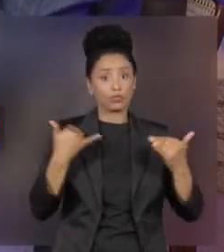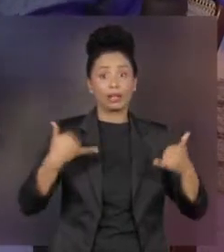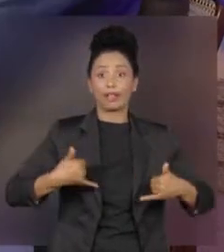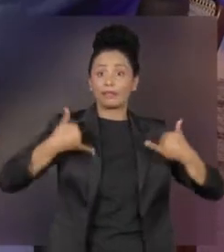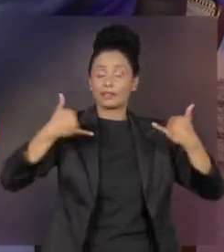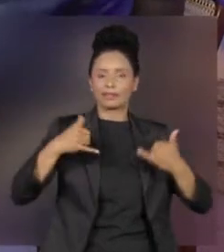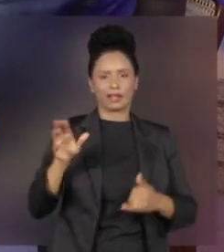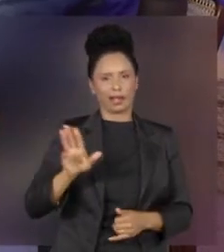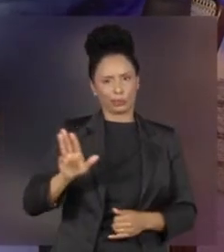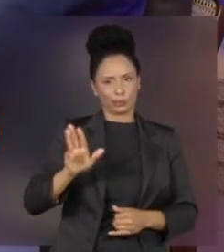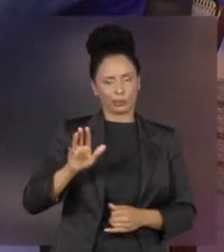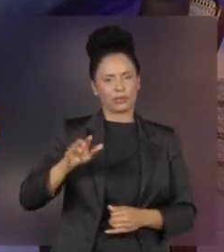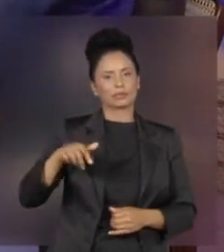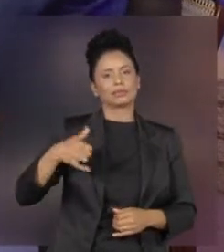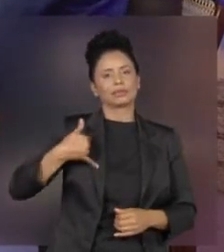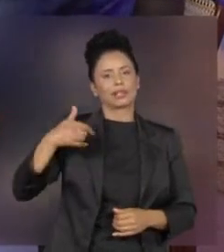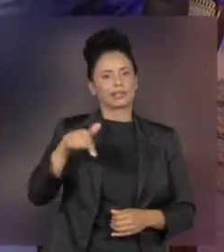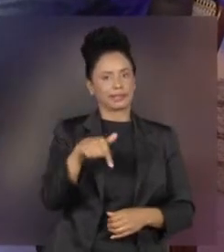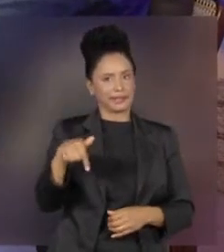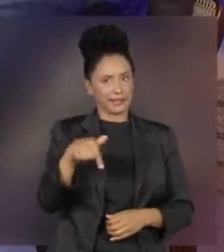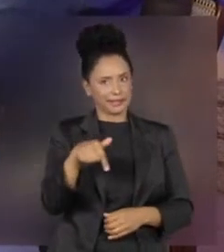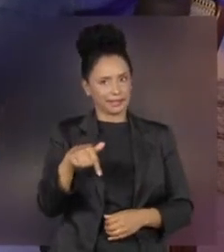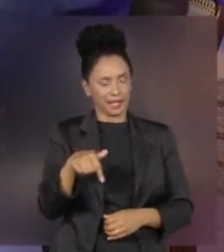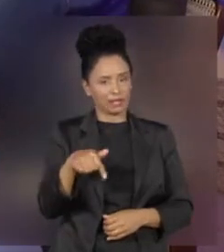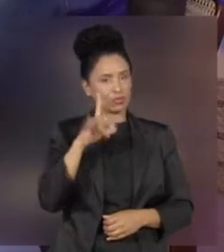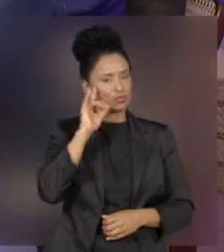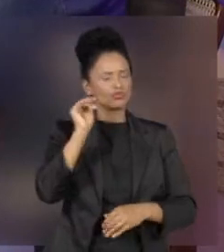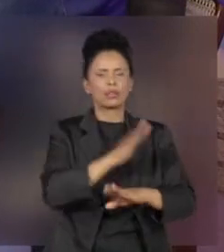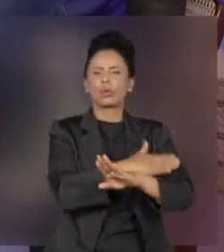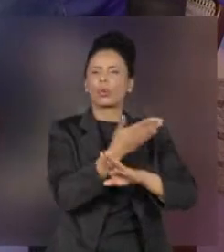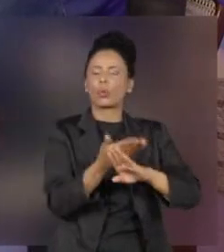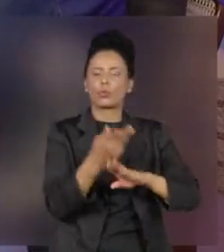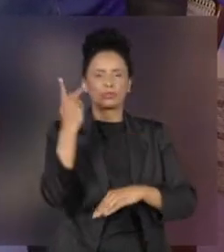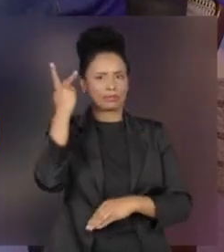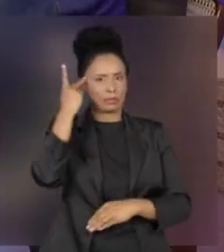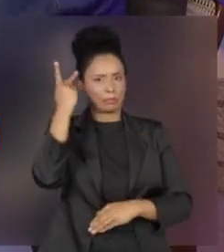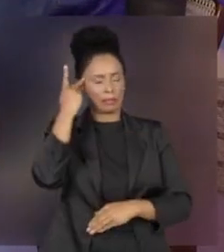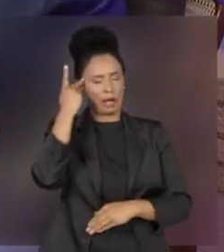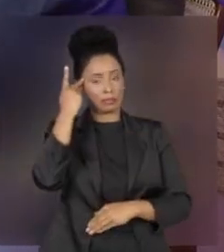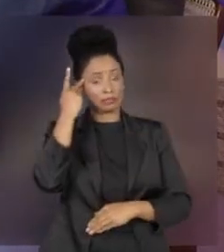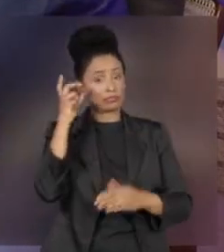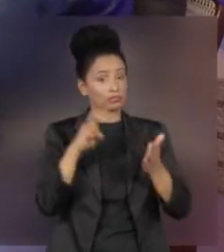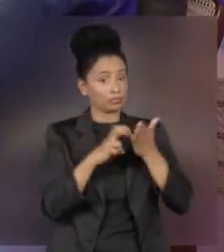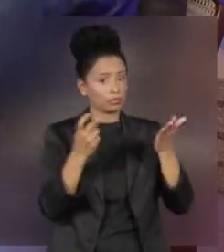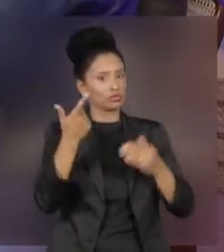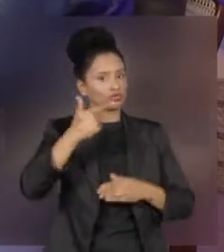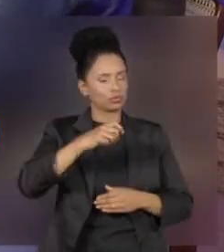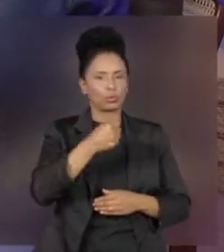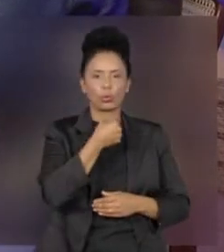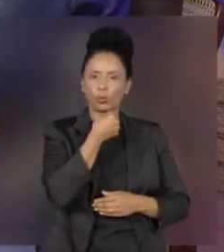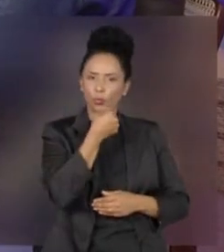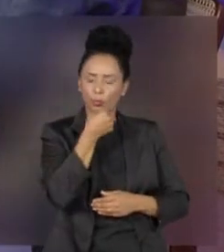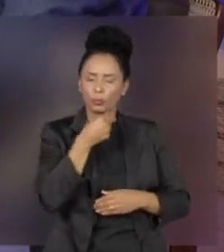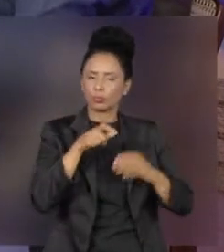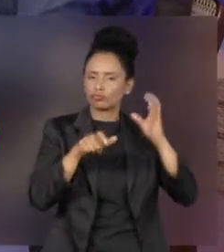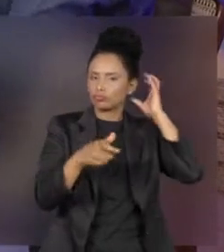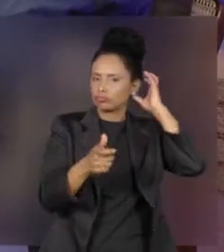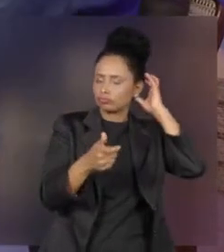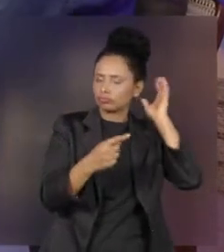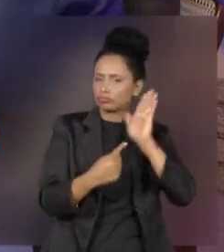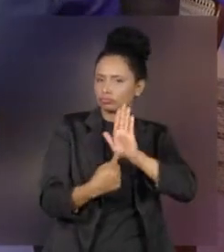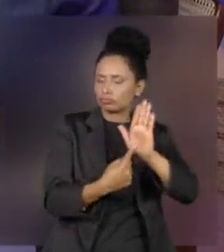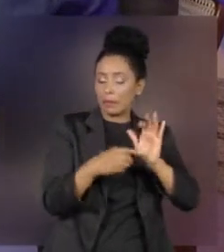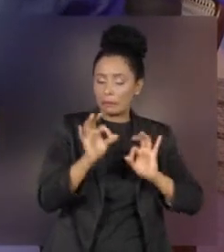vida. Vai passar o dia em São Paulo. Daqui a pouco, às 8 da manhã, concede entrevista para uma rádio e começa a se preparar para o